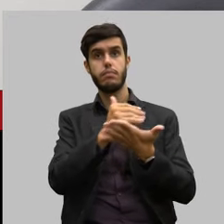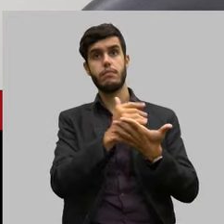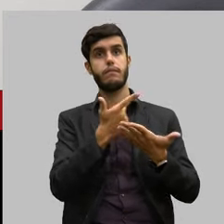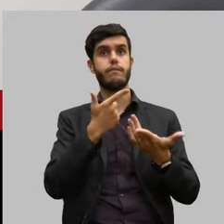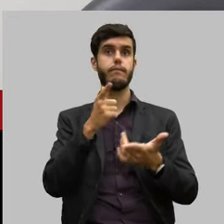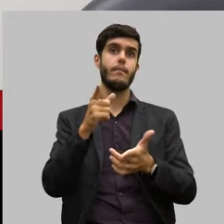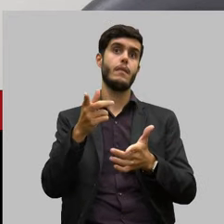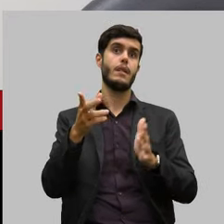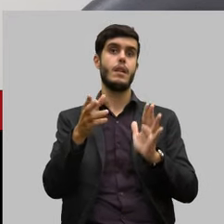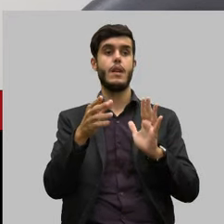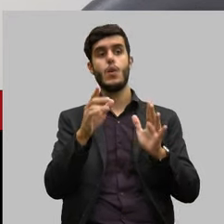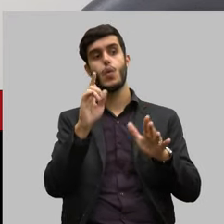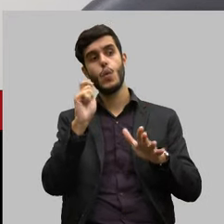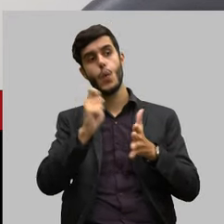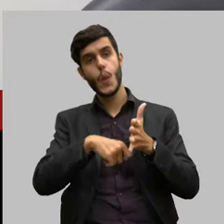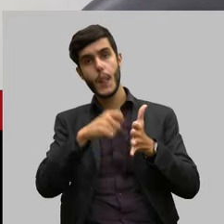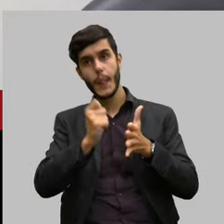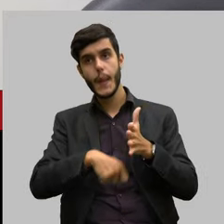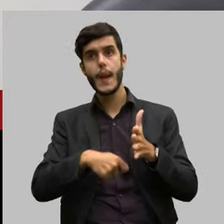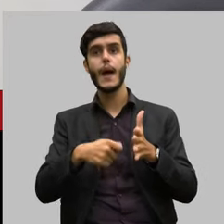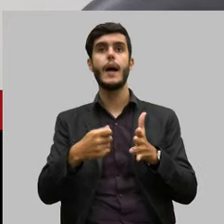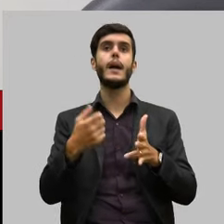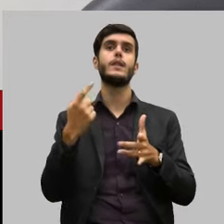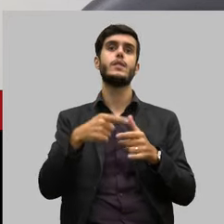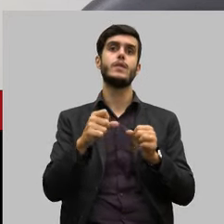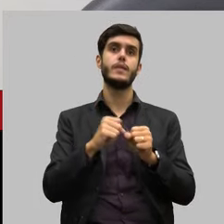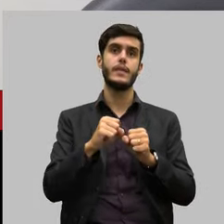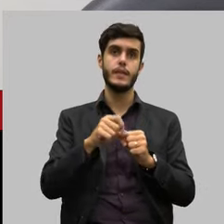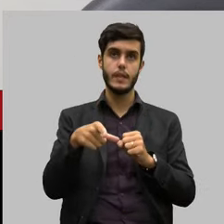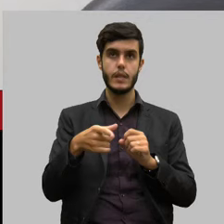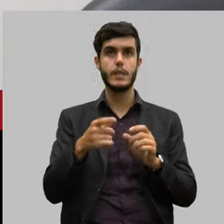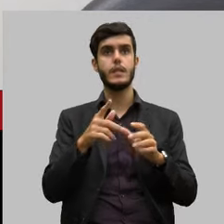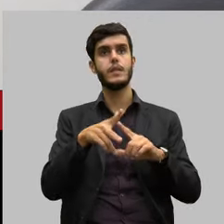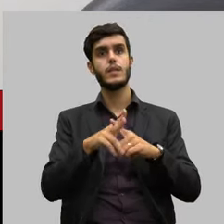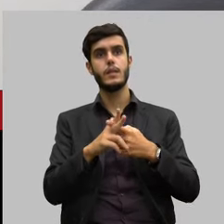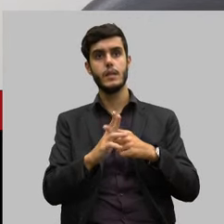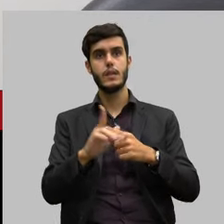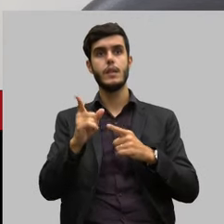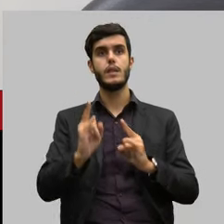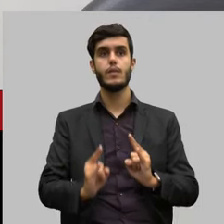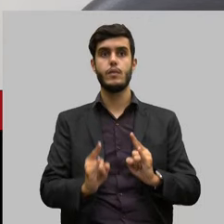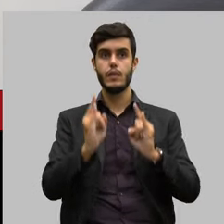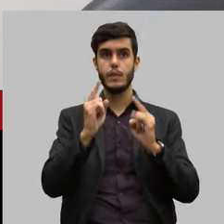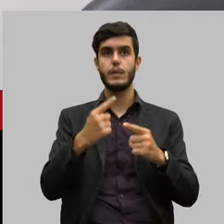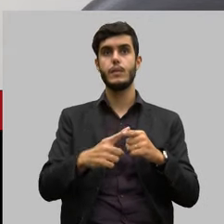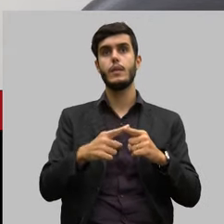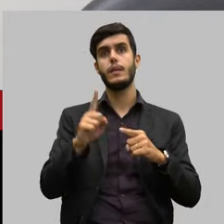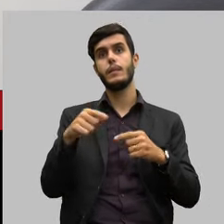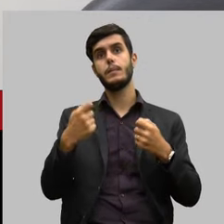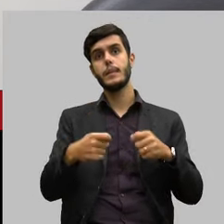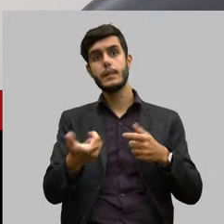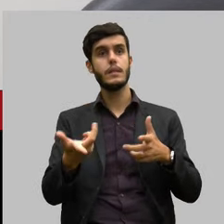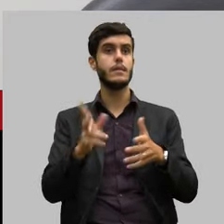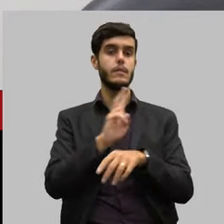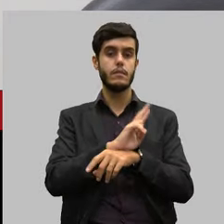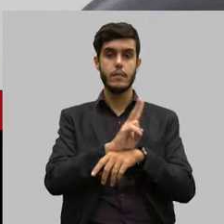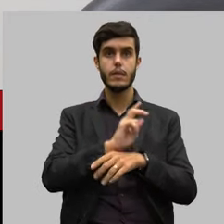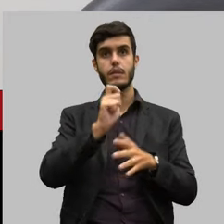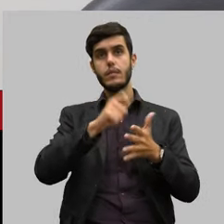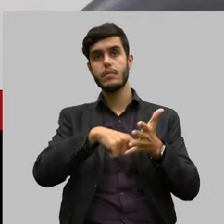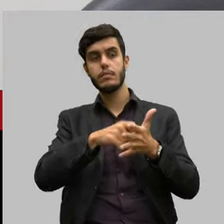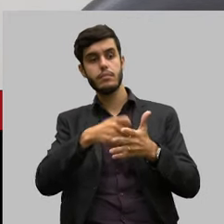Esses contratos que foram feitos em relação à manutenção dos Elevadores porque uma apuração a gente precisa fazer